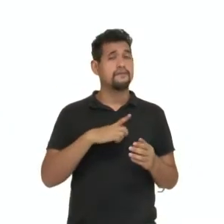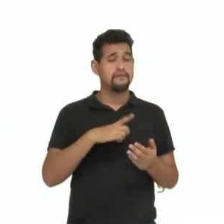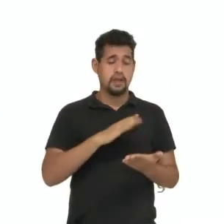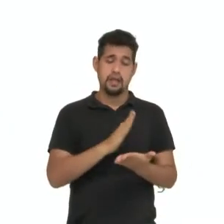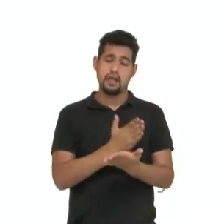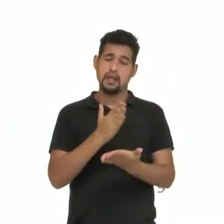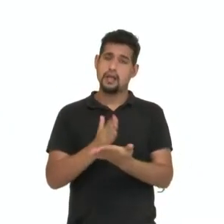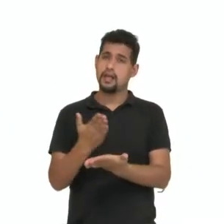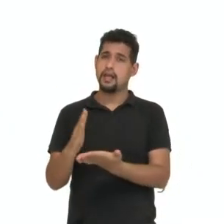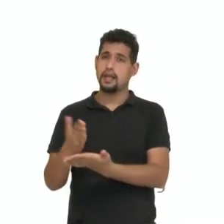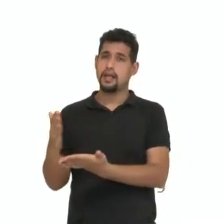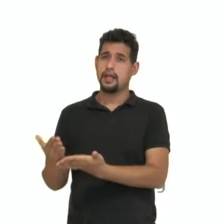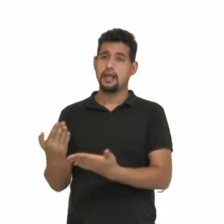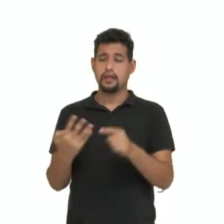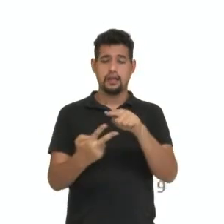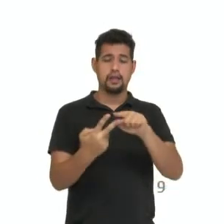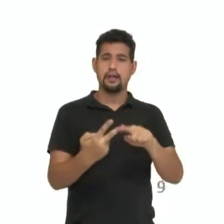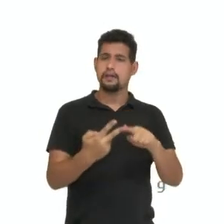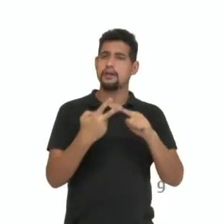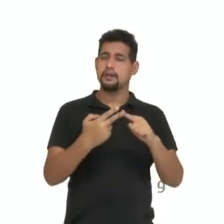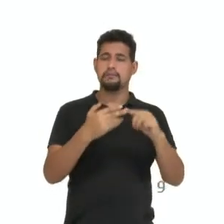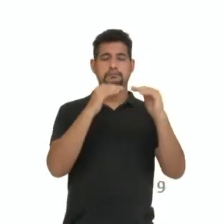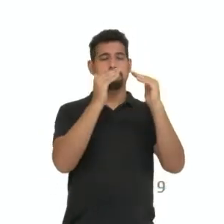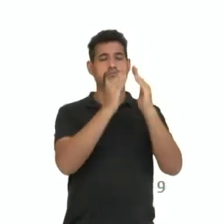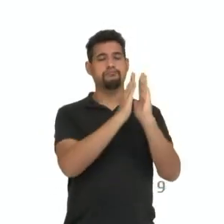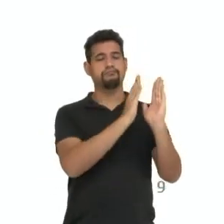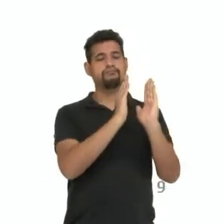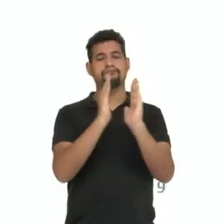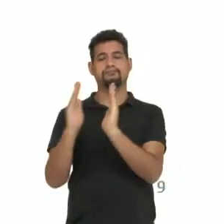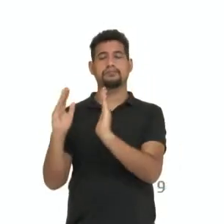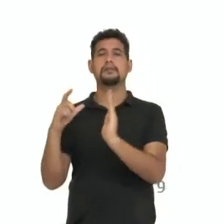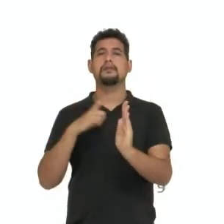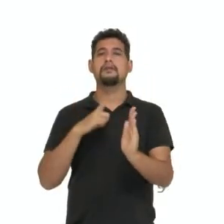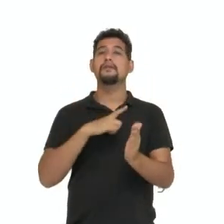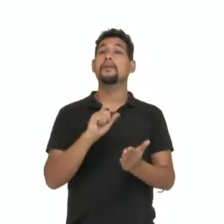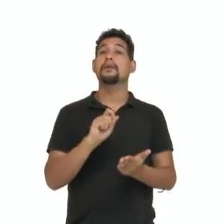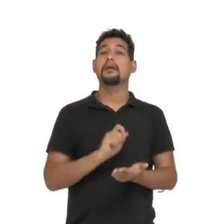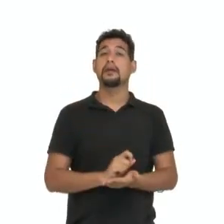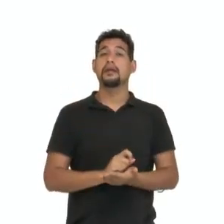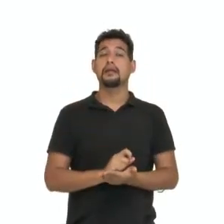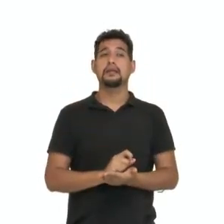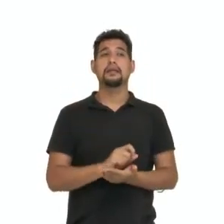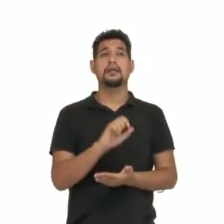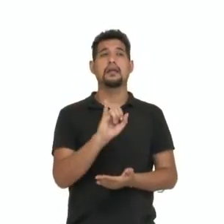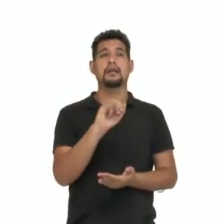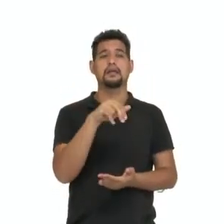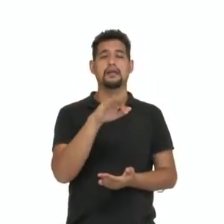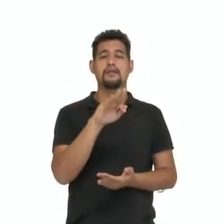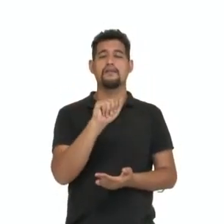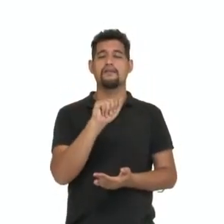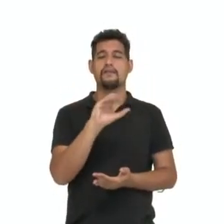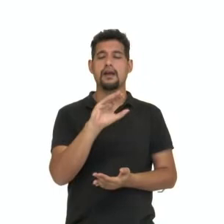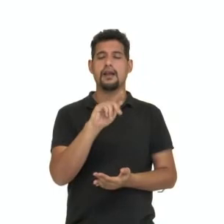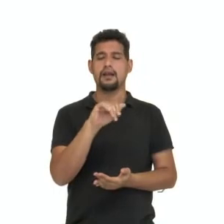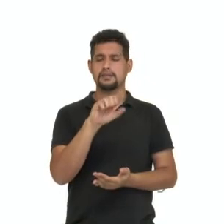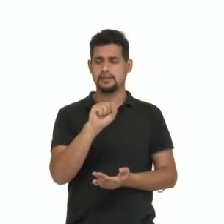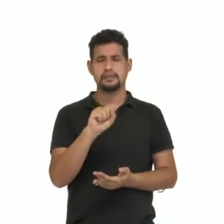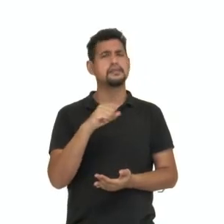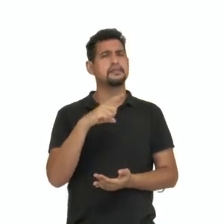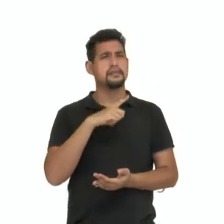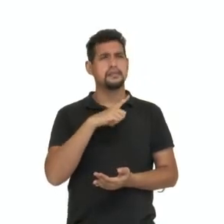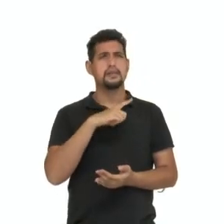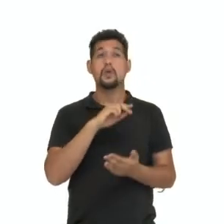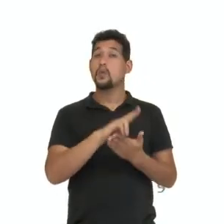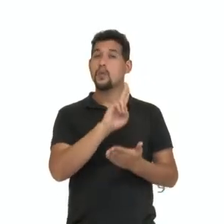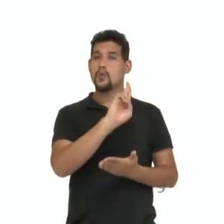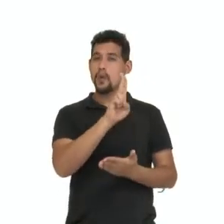duas subclasses, tá? E uma dessas subclasses vai se subdividir em infraclasses, tá? Então a gente tem ali a